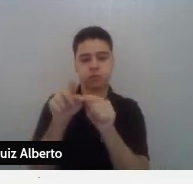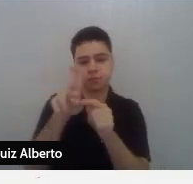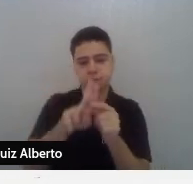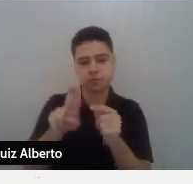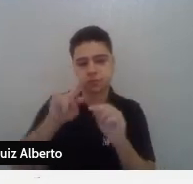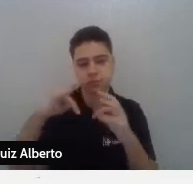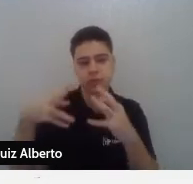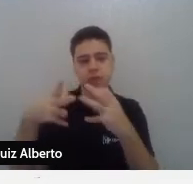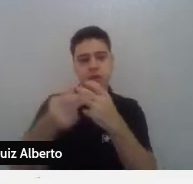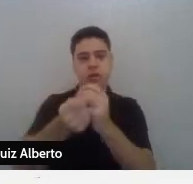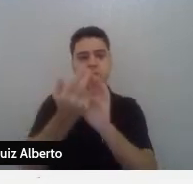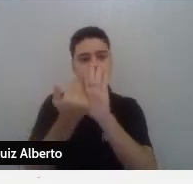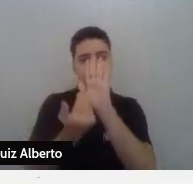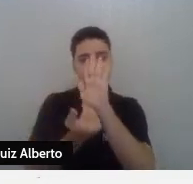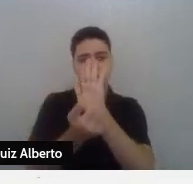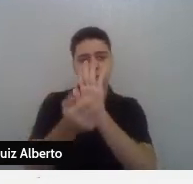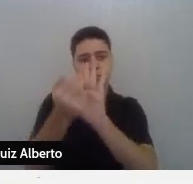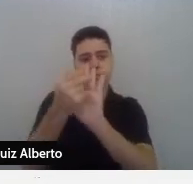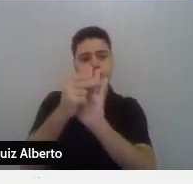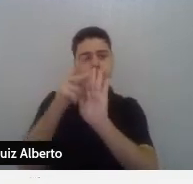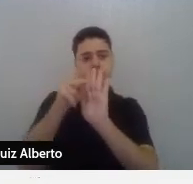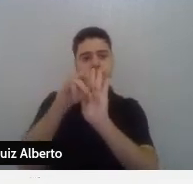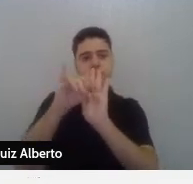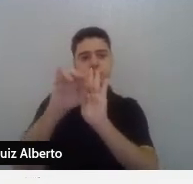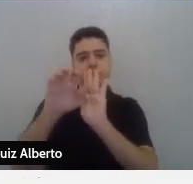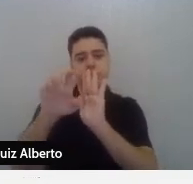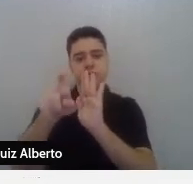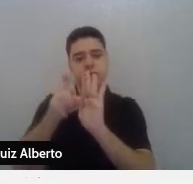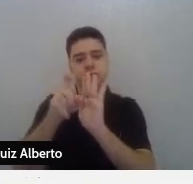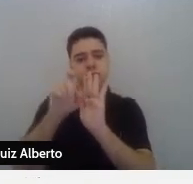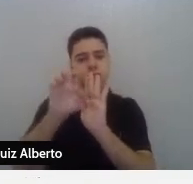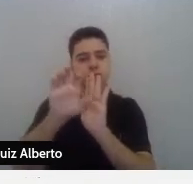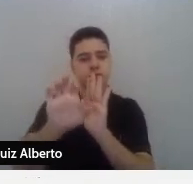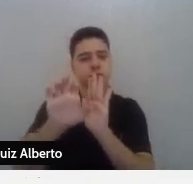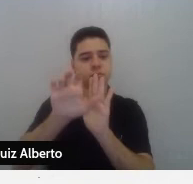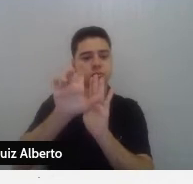estética do pixel, né?